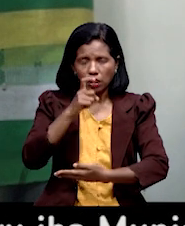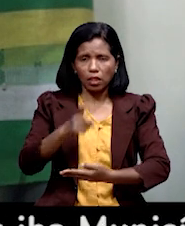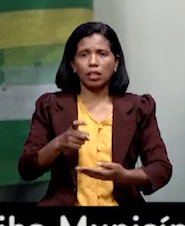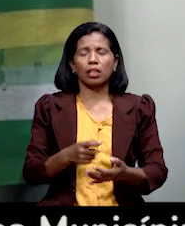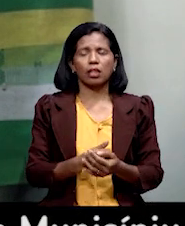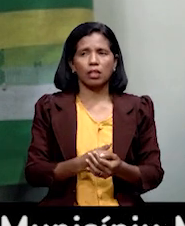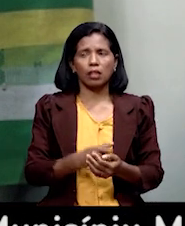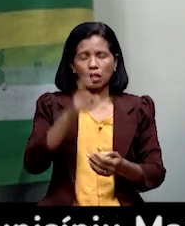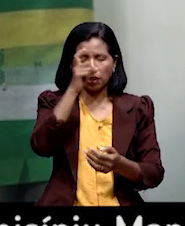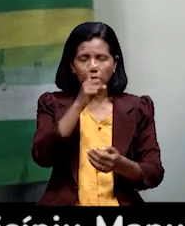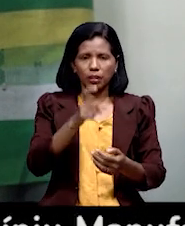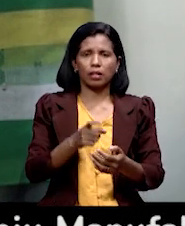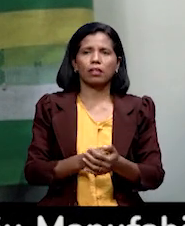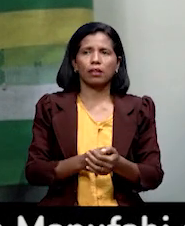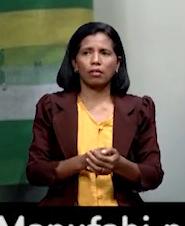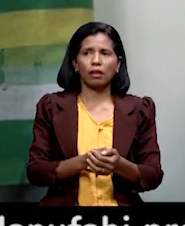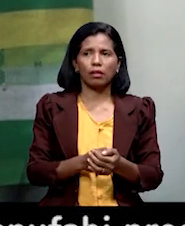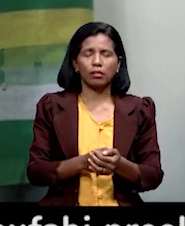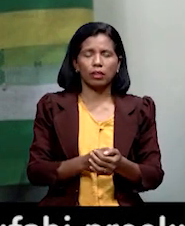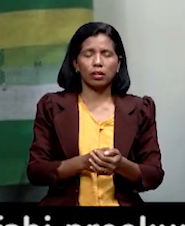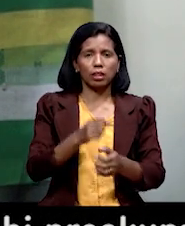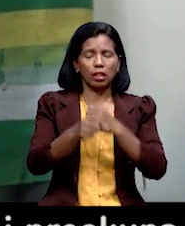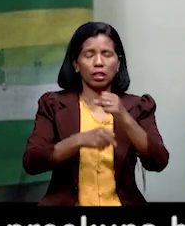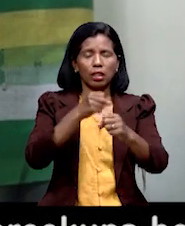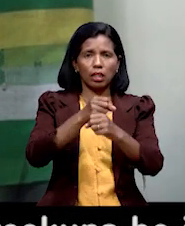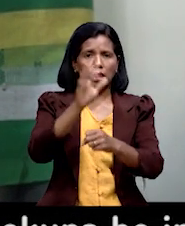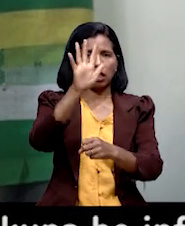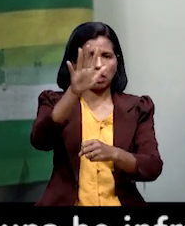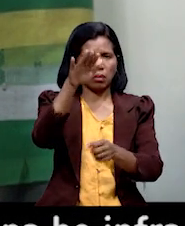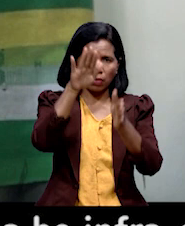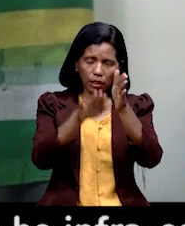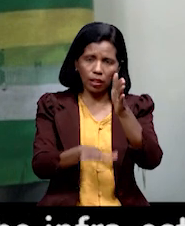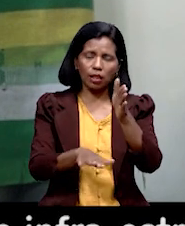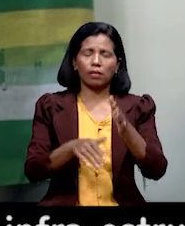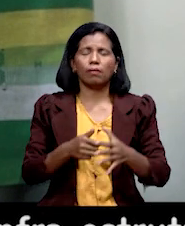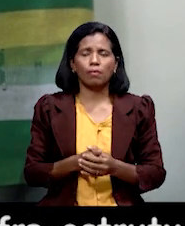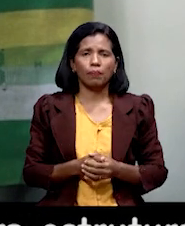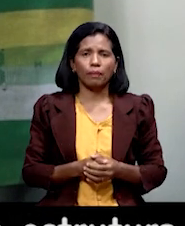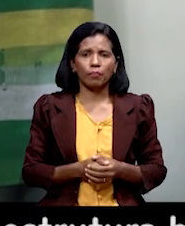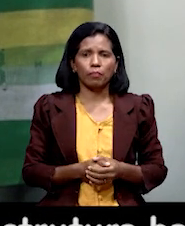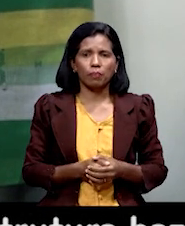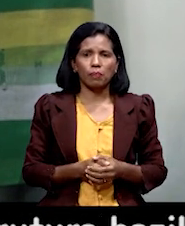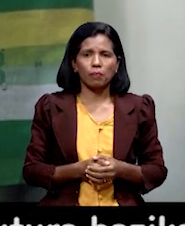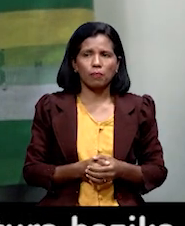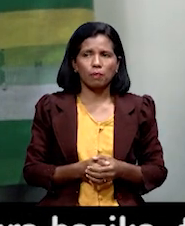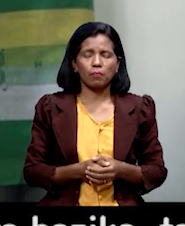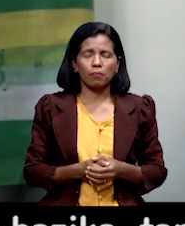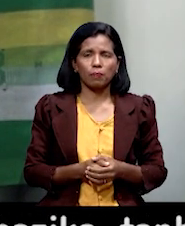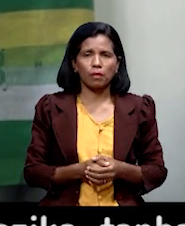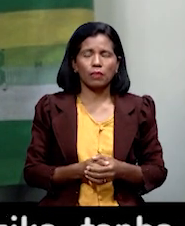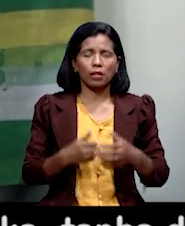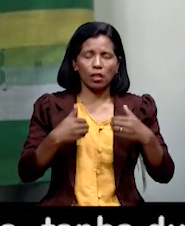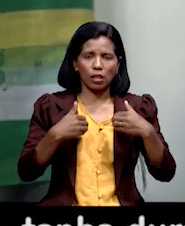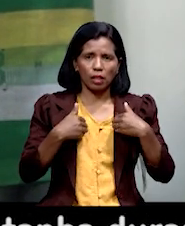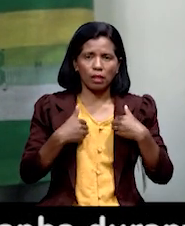be afeta maka menos de 5 anos e hamos 5 até 14 anos